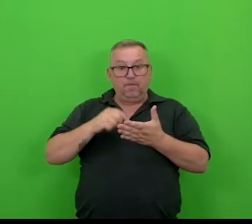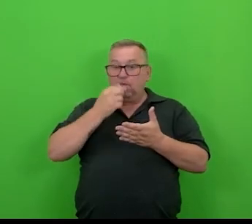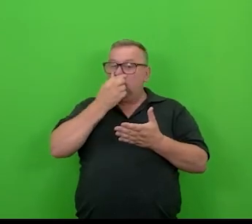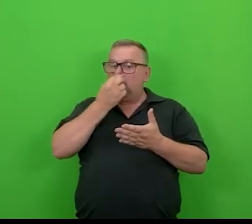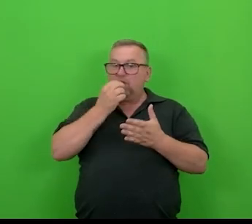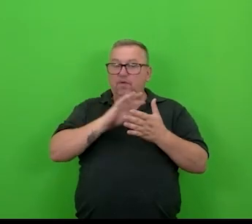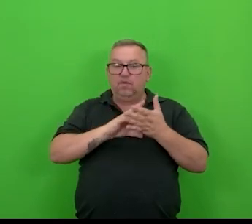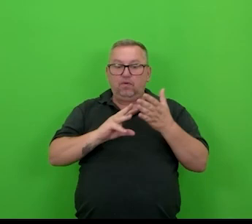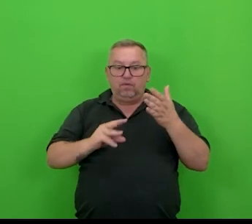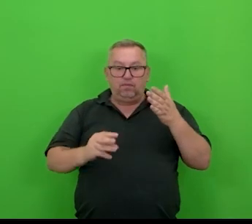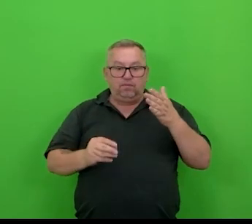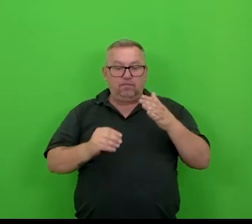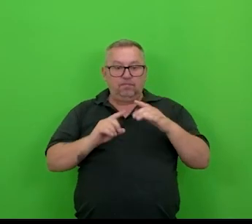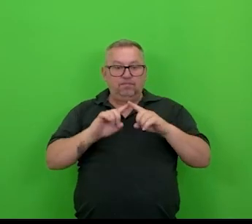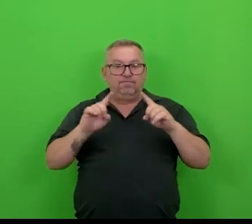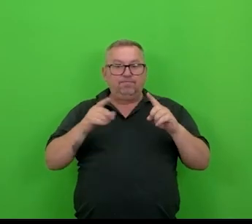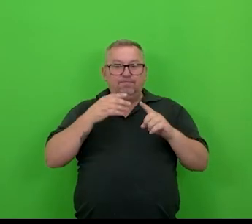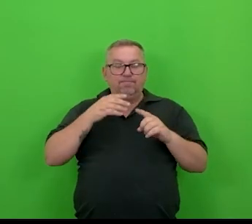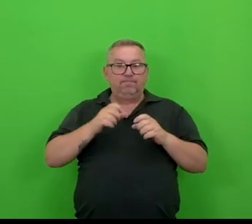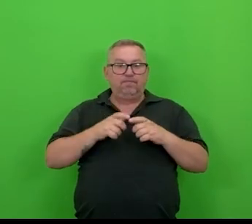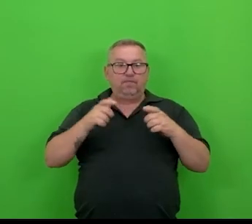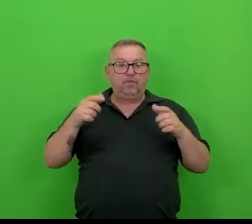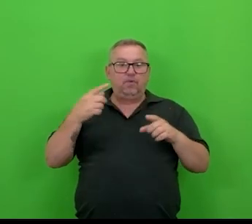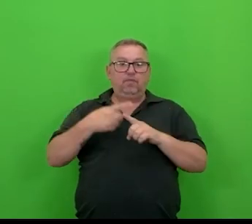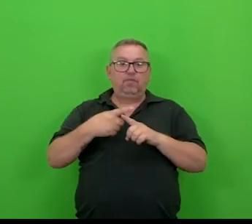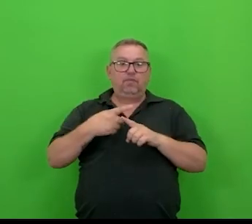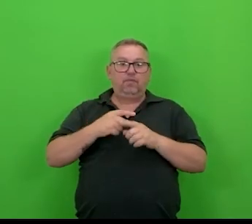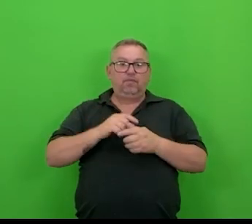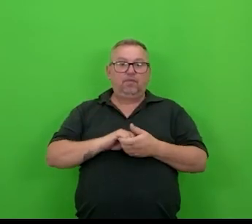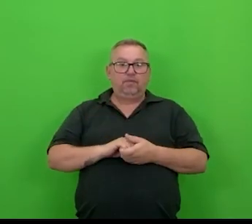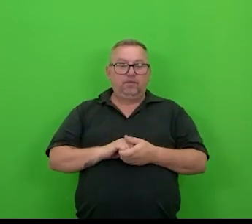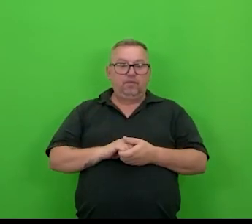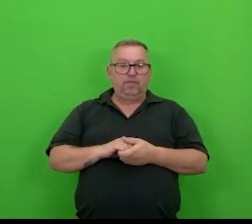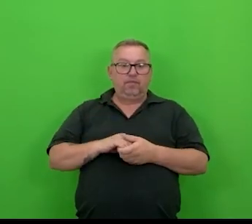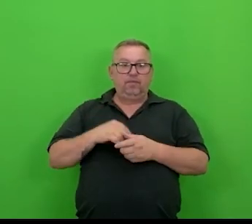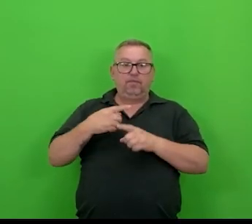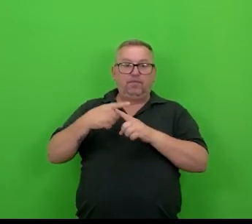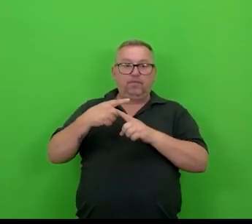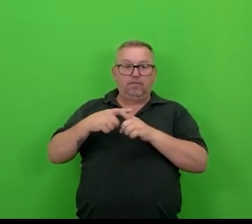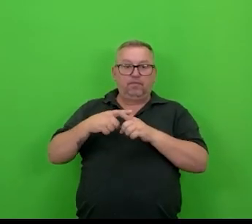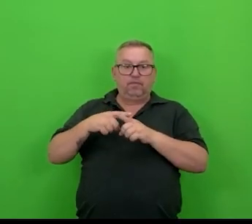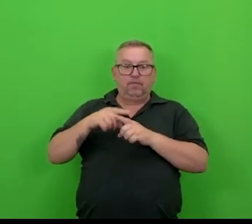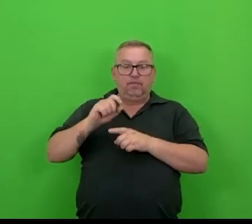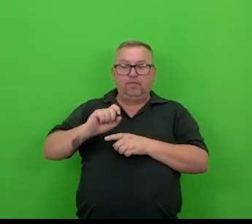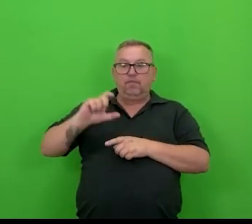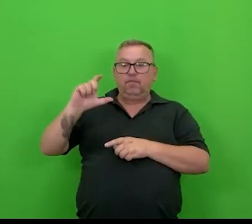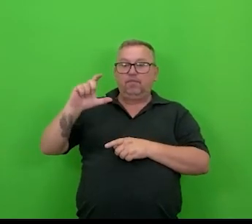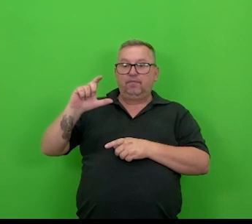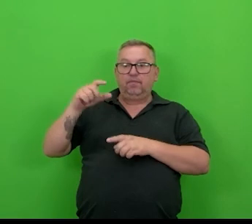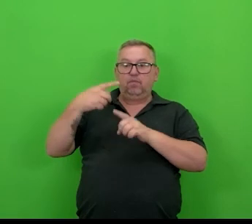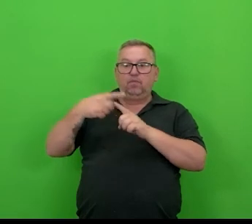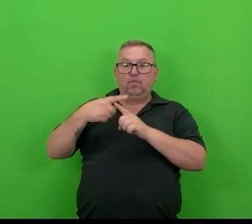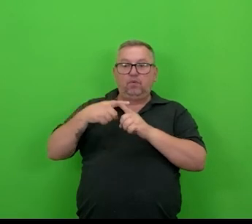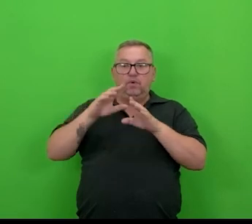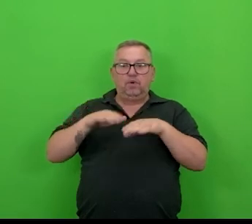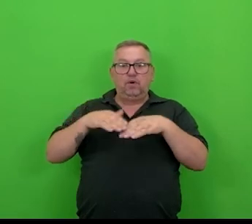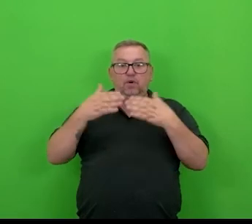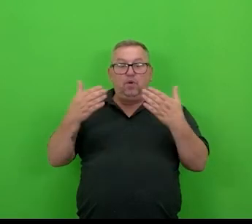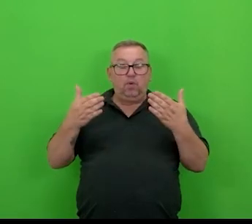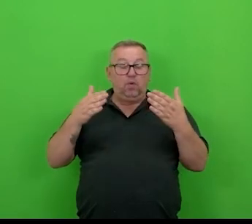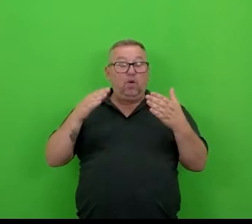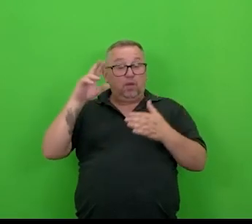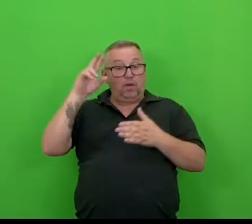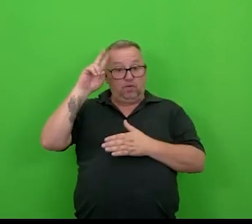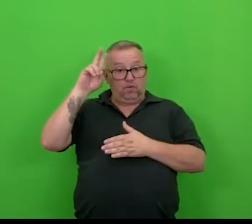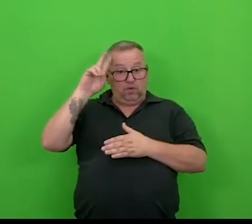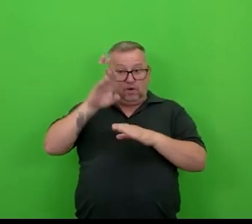filtros são bem maiores. É verdade. E por que, meu caro Vitor, o filtro é bem maior? Porque quando